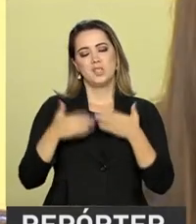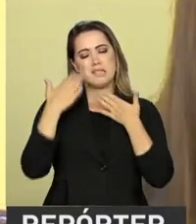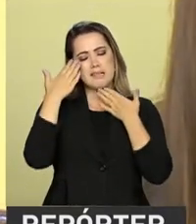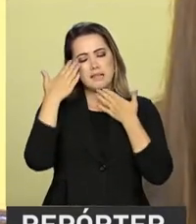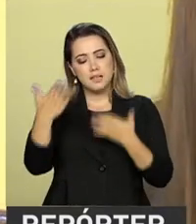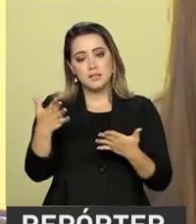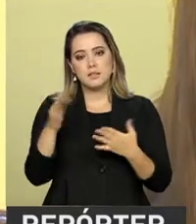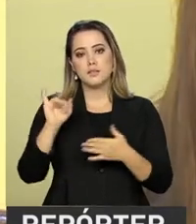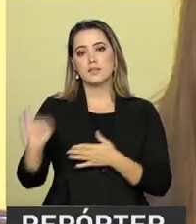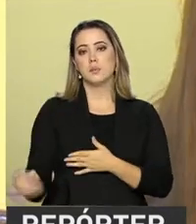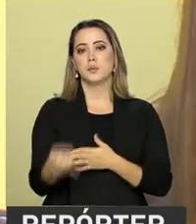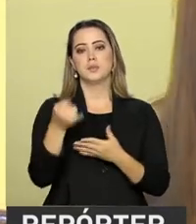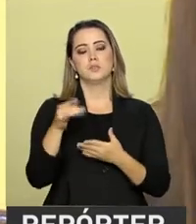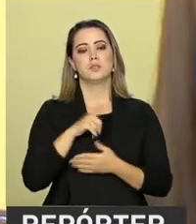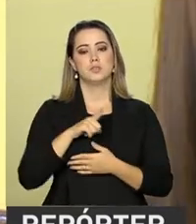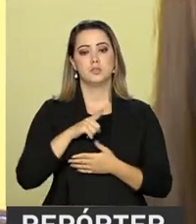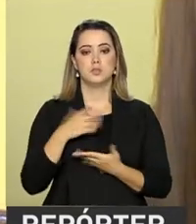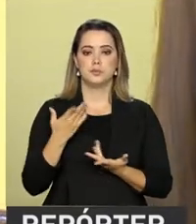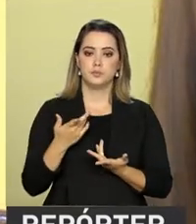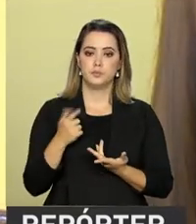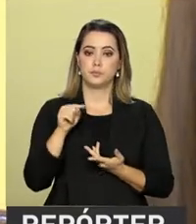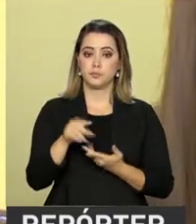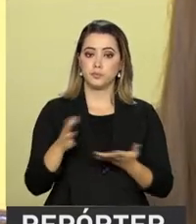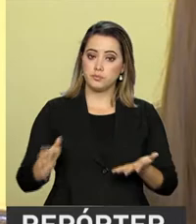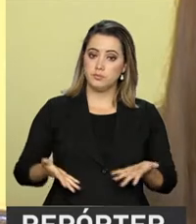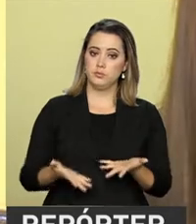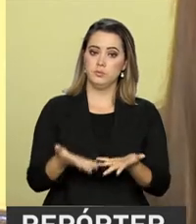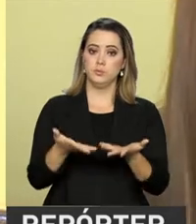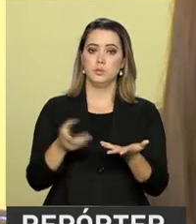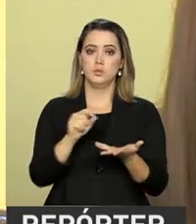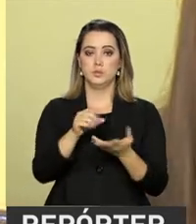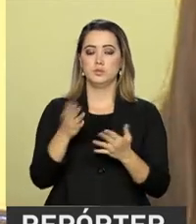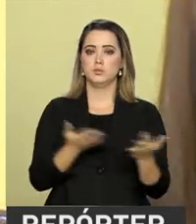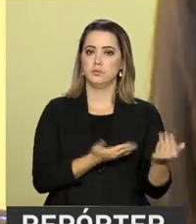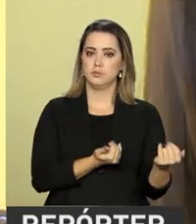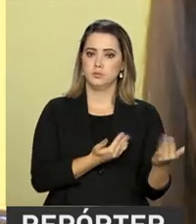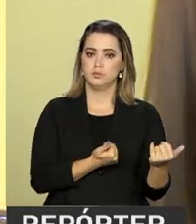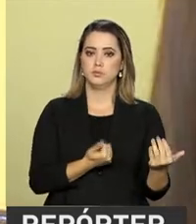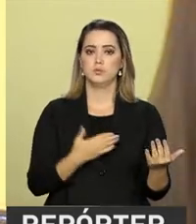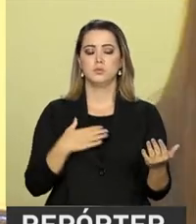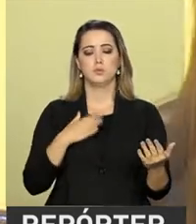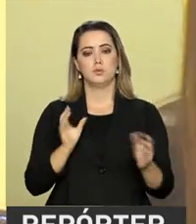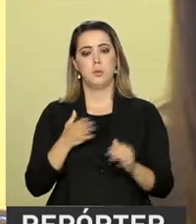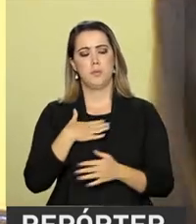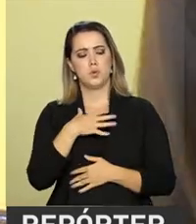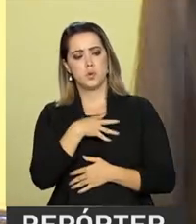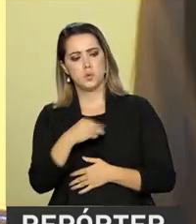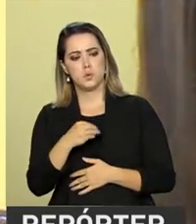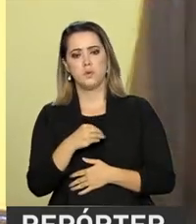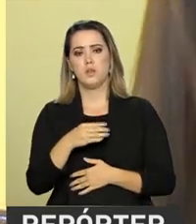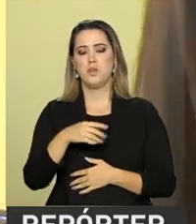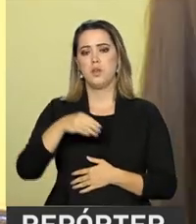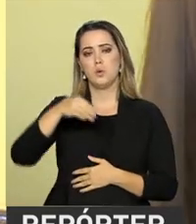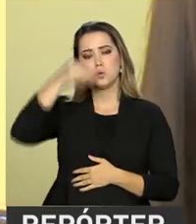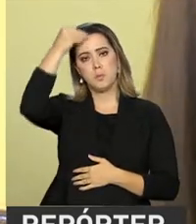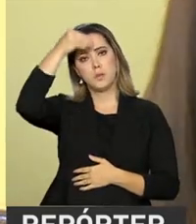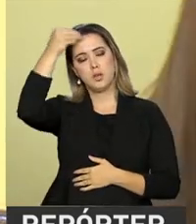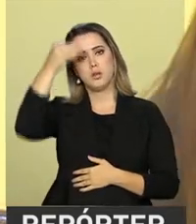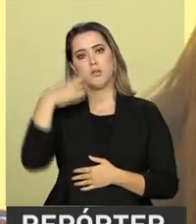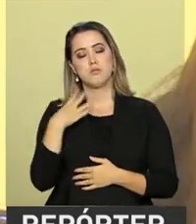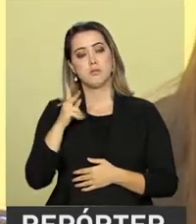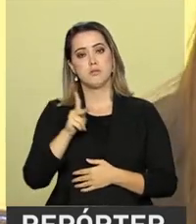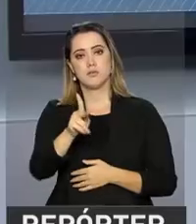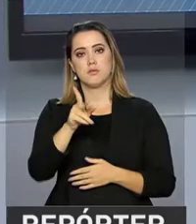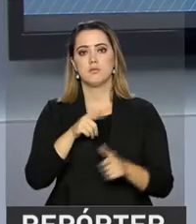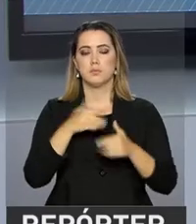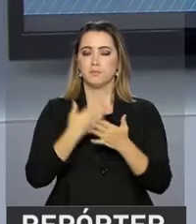também pela oportunidade que eu tive eu incentivo sines entre os jovens que eu lhe dou meus filhos sobrinhos a fazerem